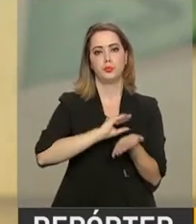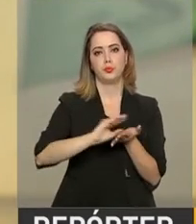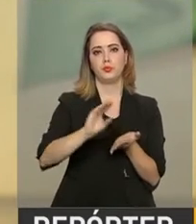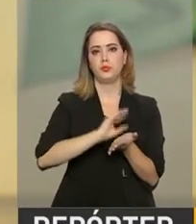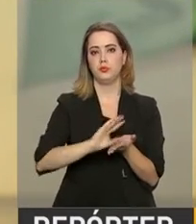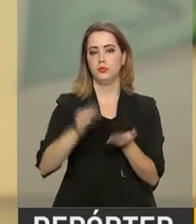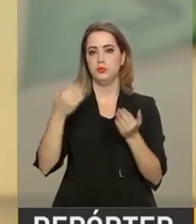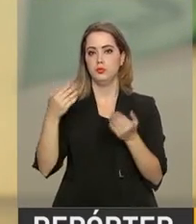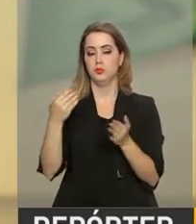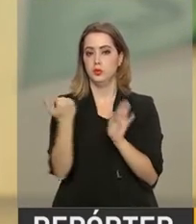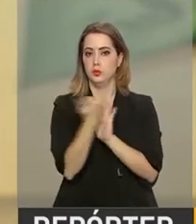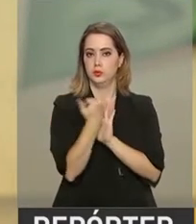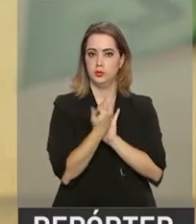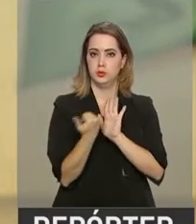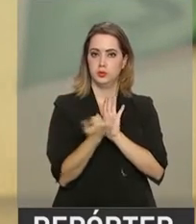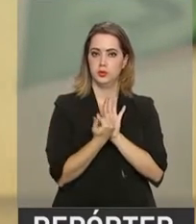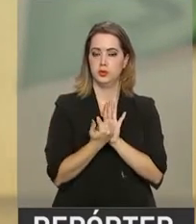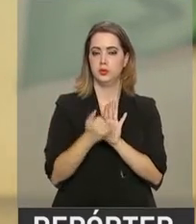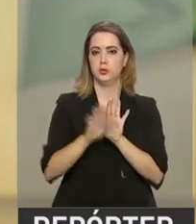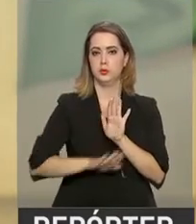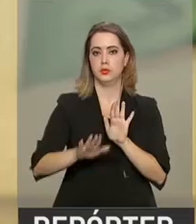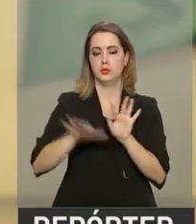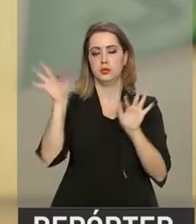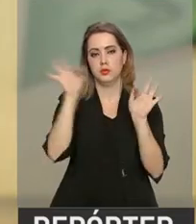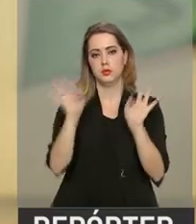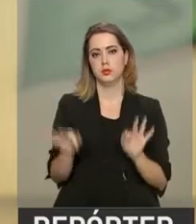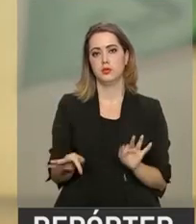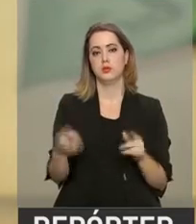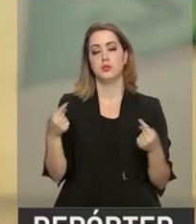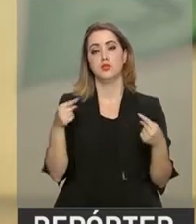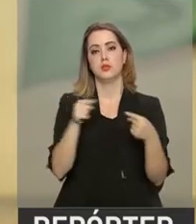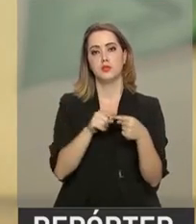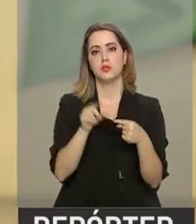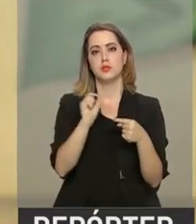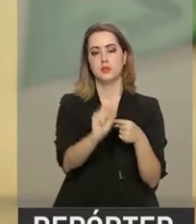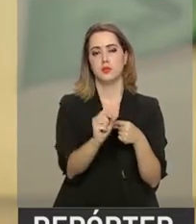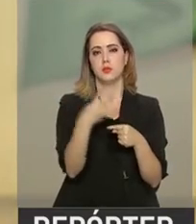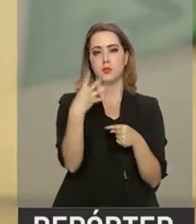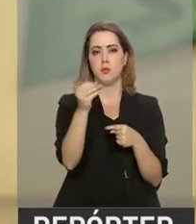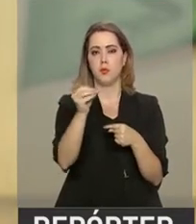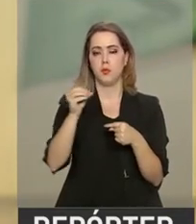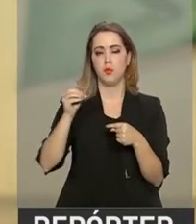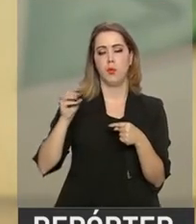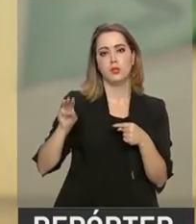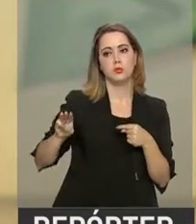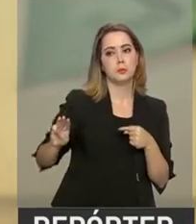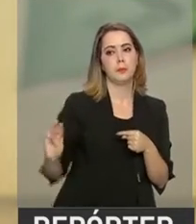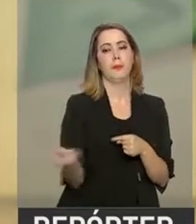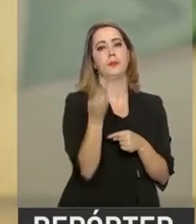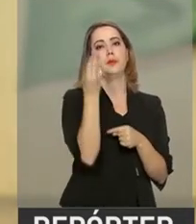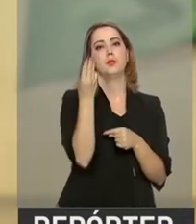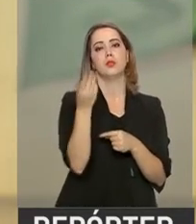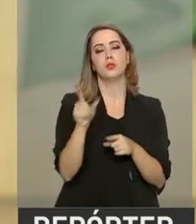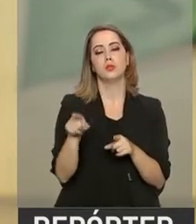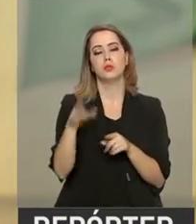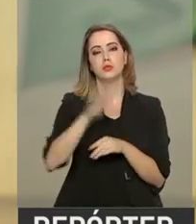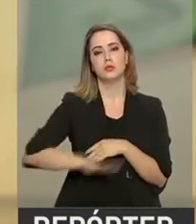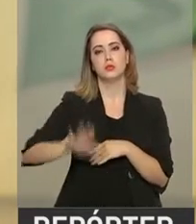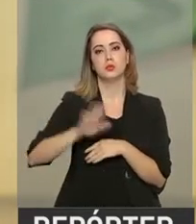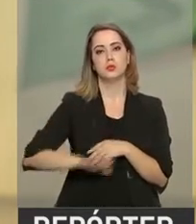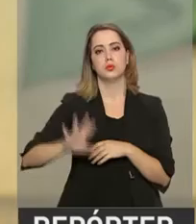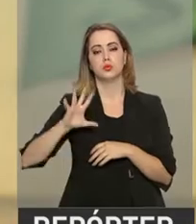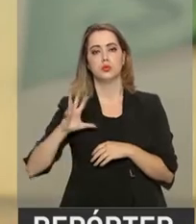Criança Feliz no próximo ano. E a meta do governo é atender mais de 4 milhões de crianças em todo o